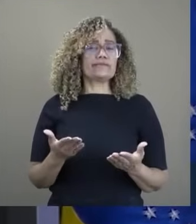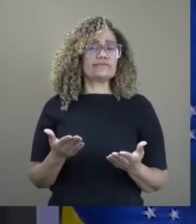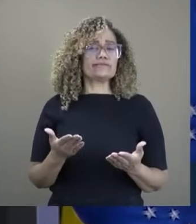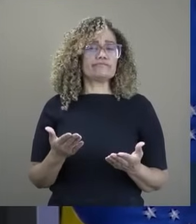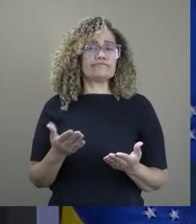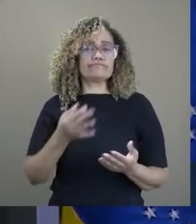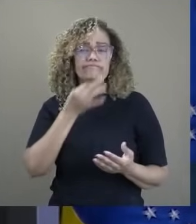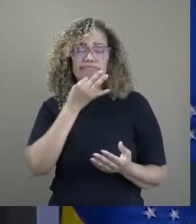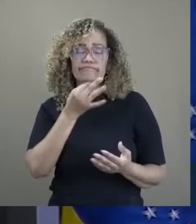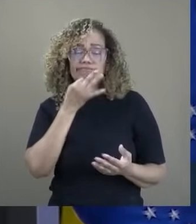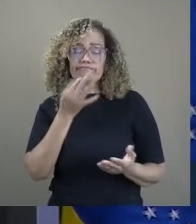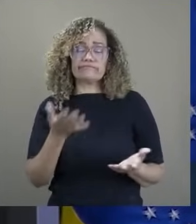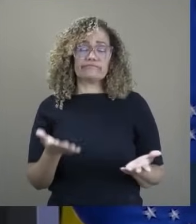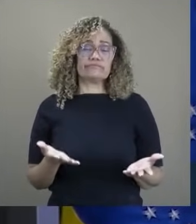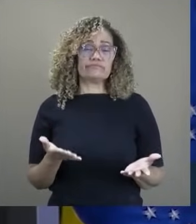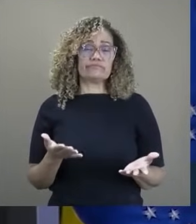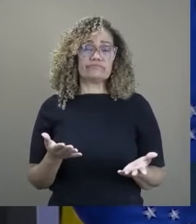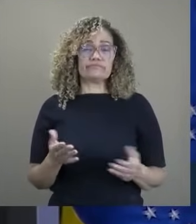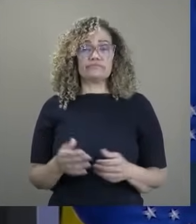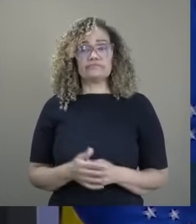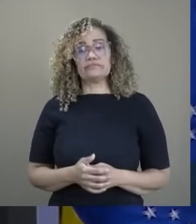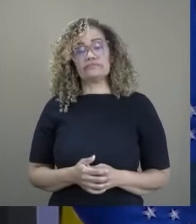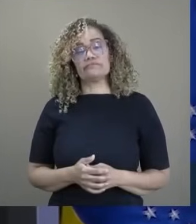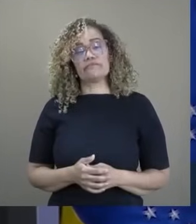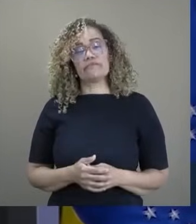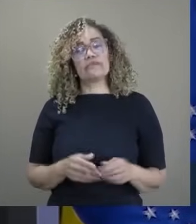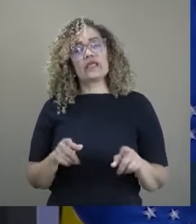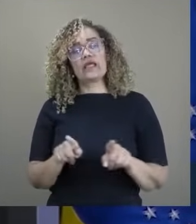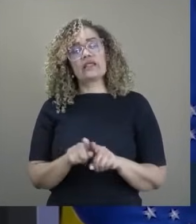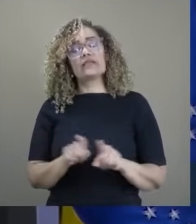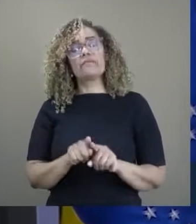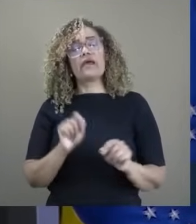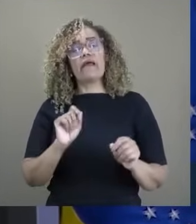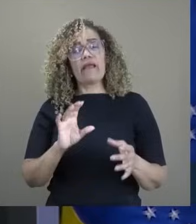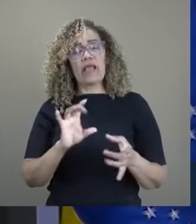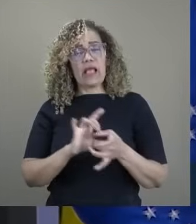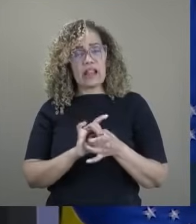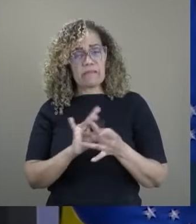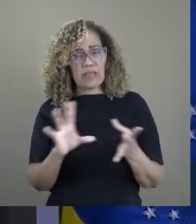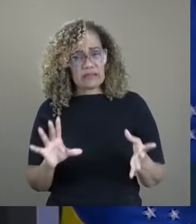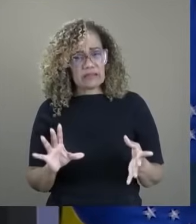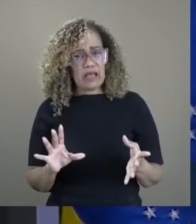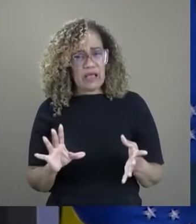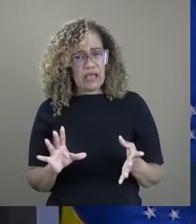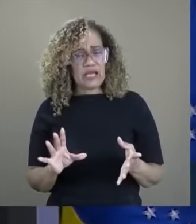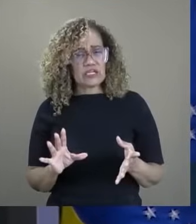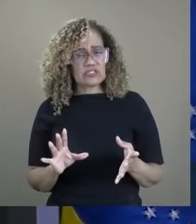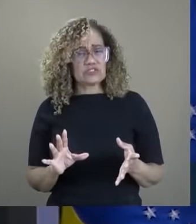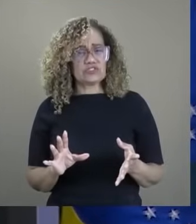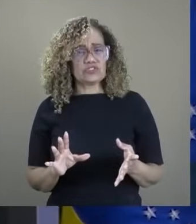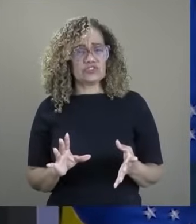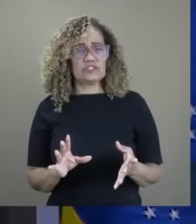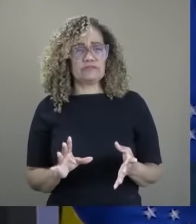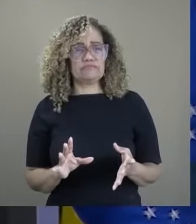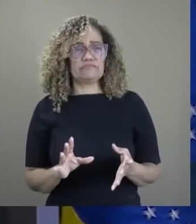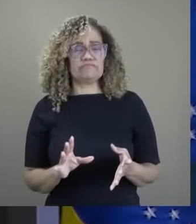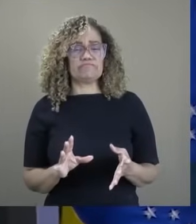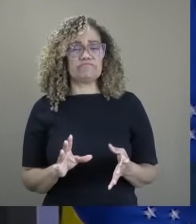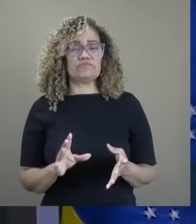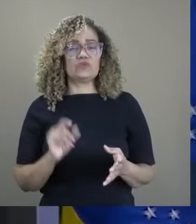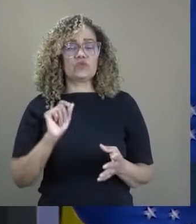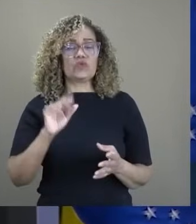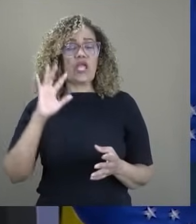pausa aqui nesse ponto senhor dos senadores para frisar que a liberdade com a qual ser agora